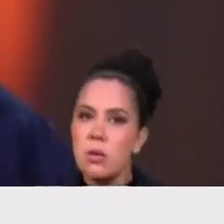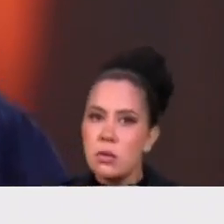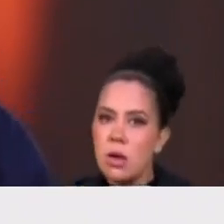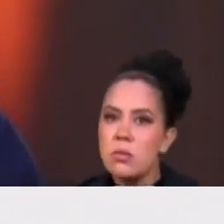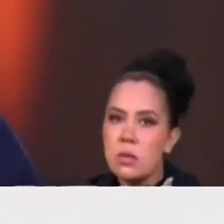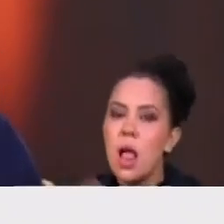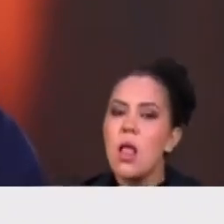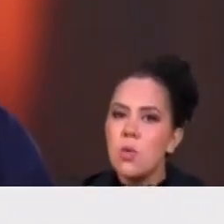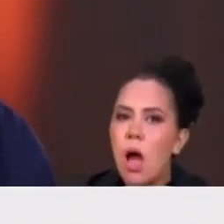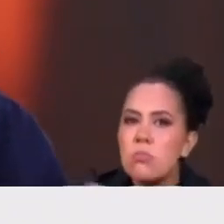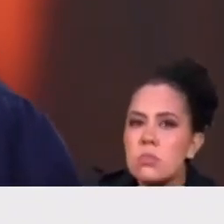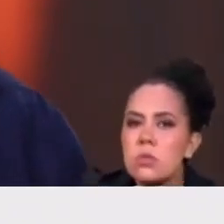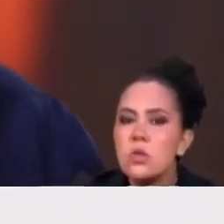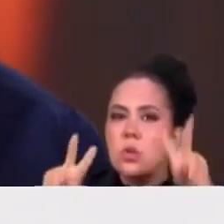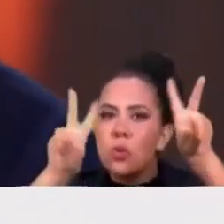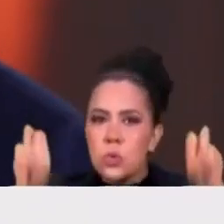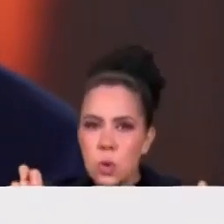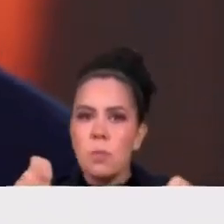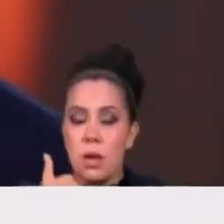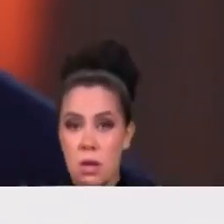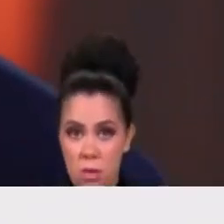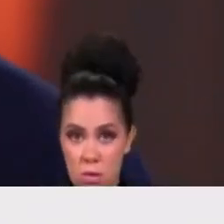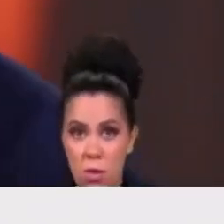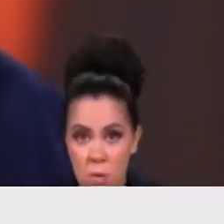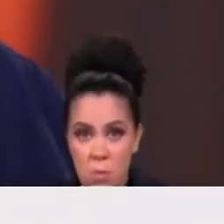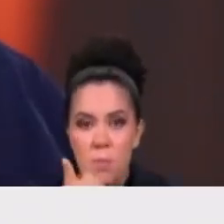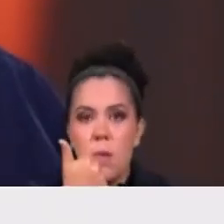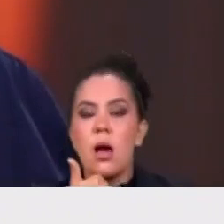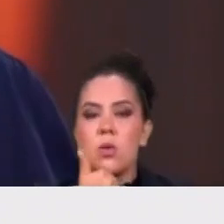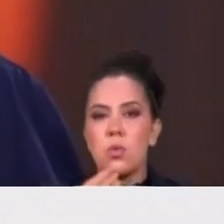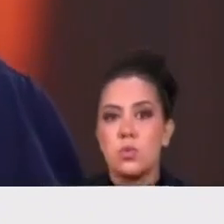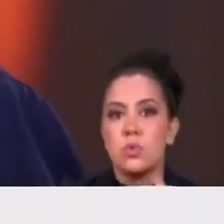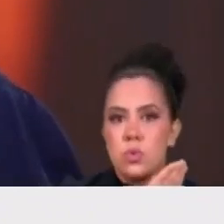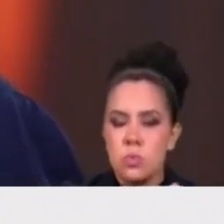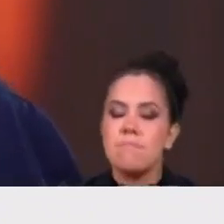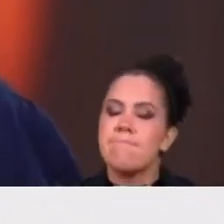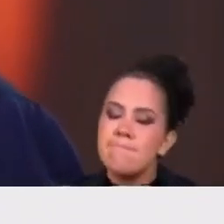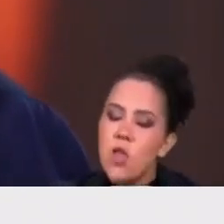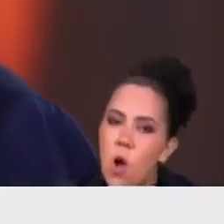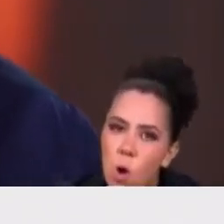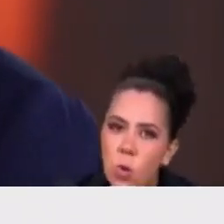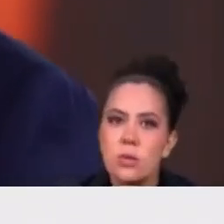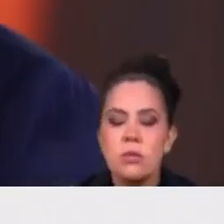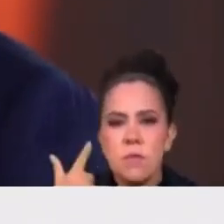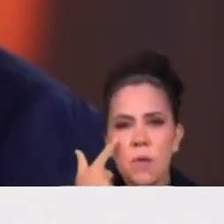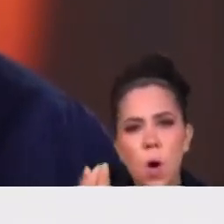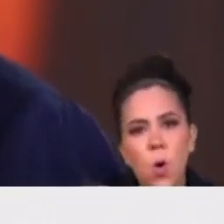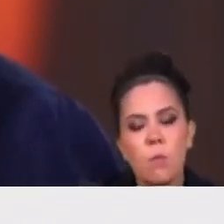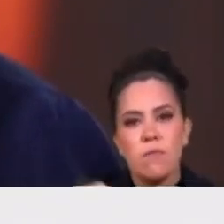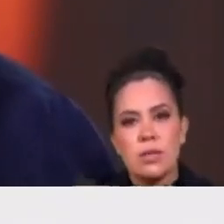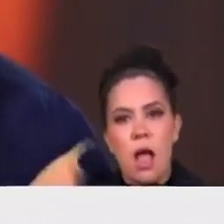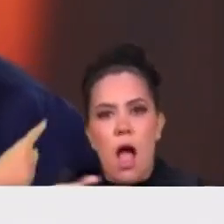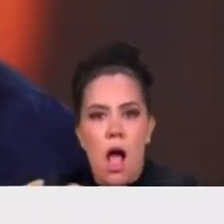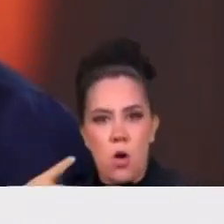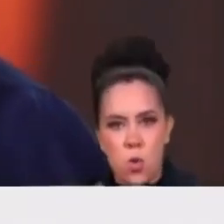ainda na minha presidência sabe e e e gostaria que a gente conseguisse fazer o acordo passei todos os pontos